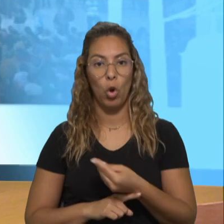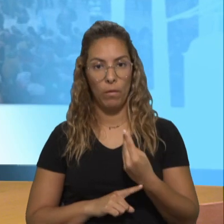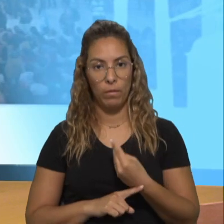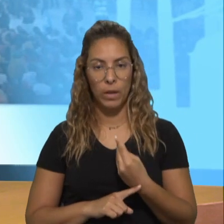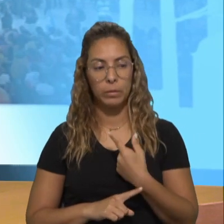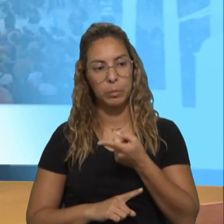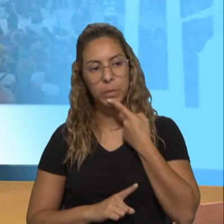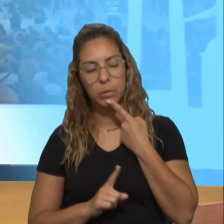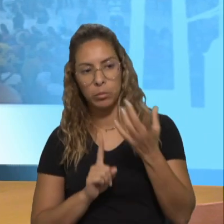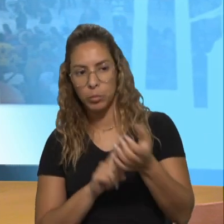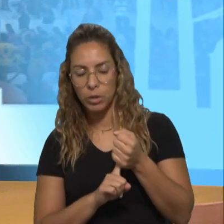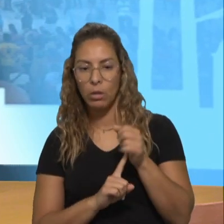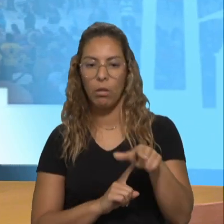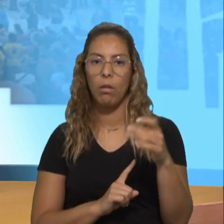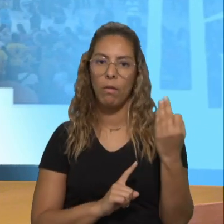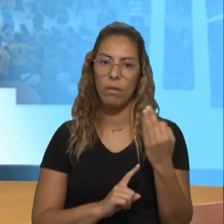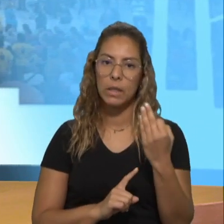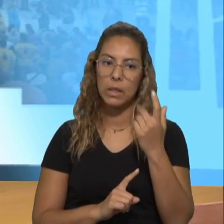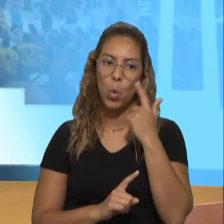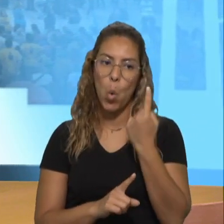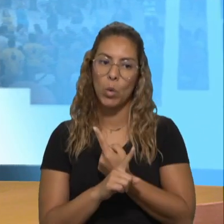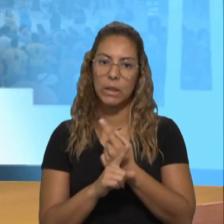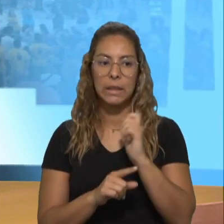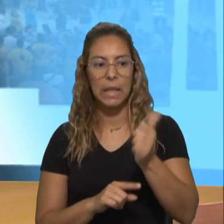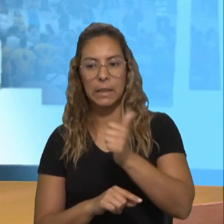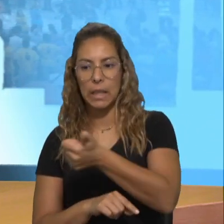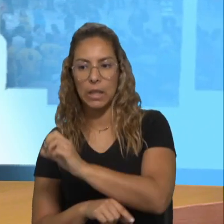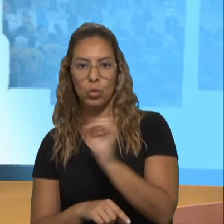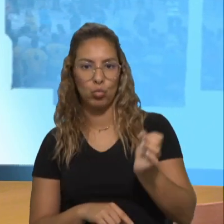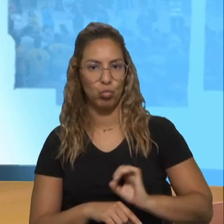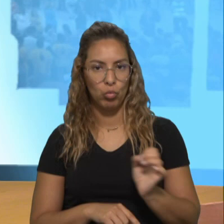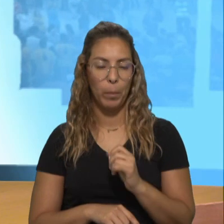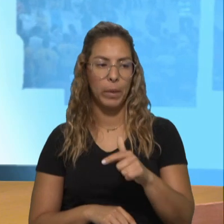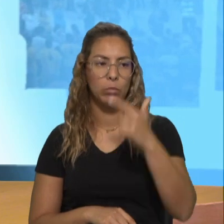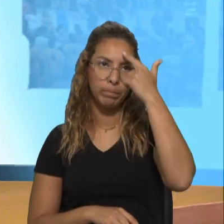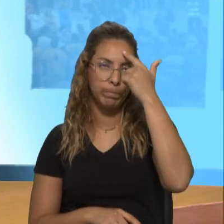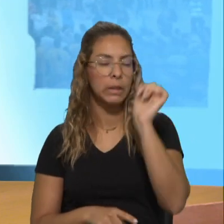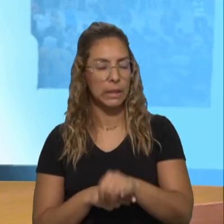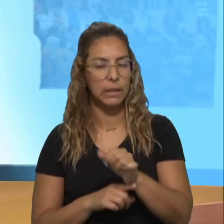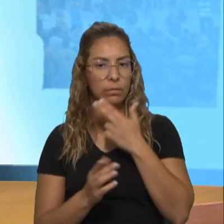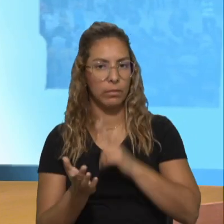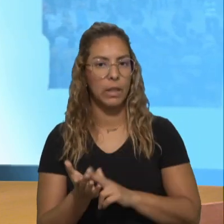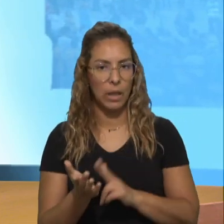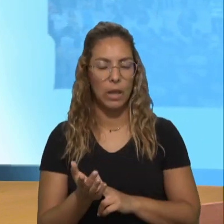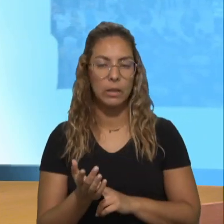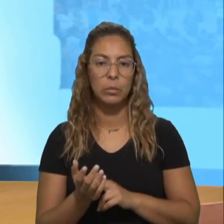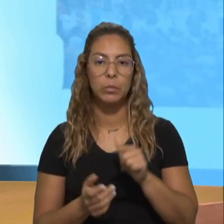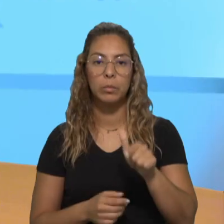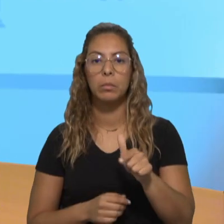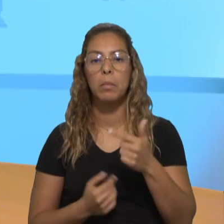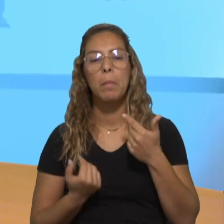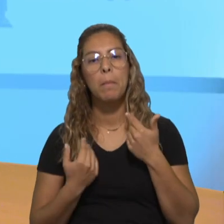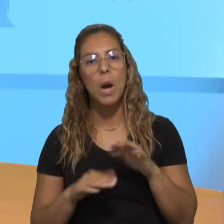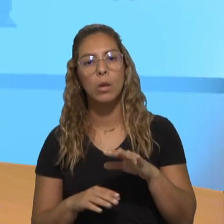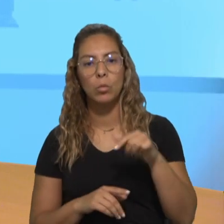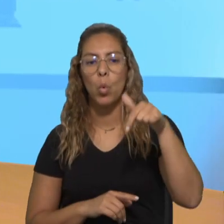de algumas coisas que não estão tão certas, eu acho que sim, eventualmente têm essa disponibilidade. Mas, de facto,